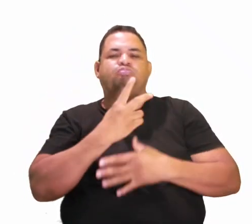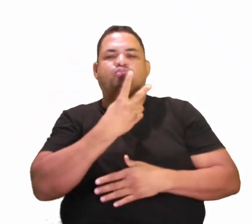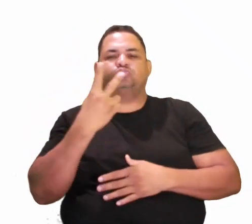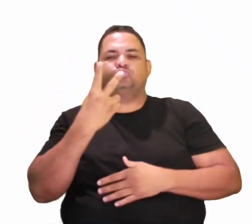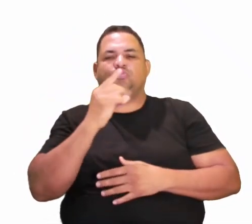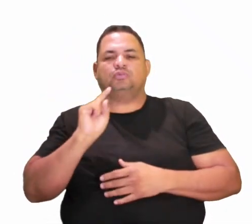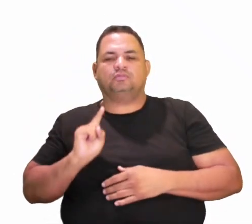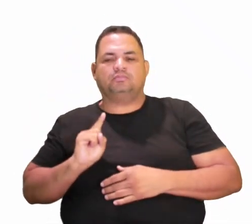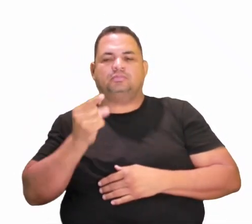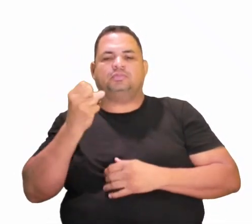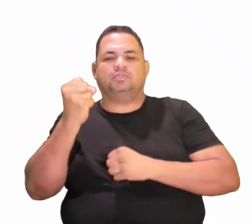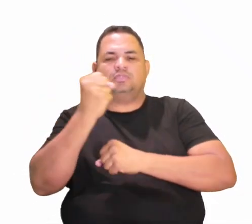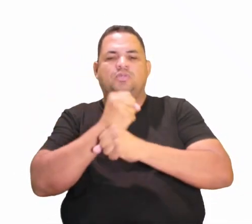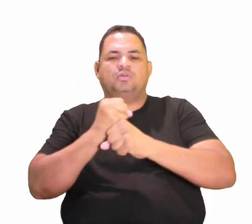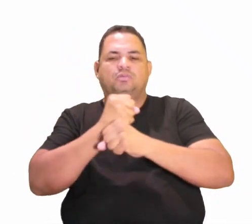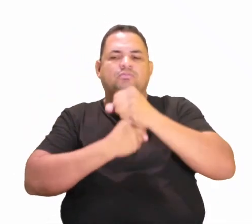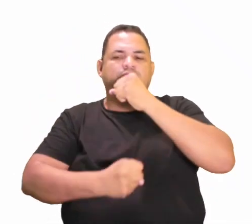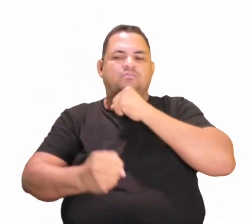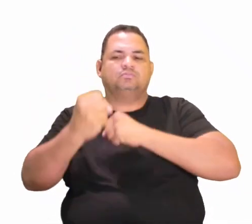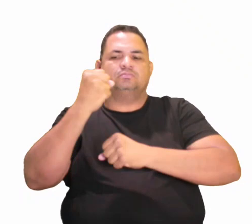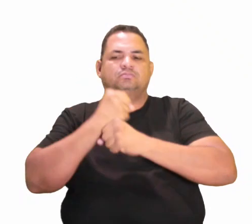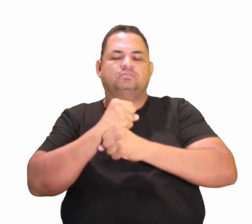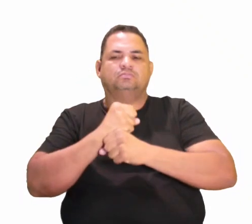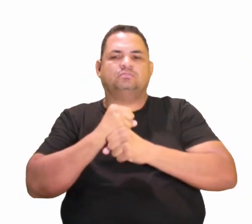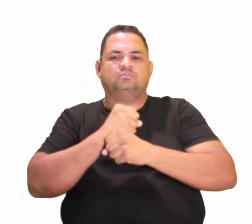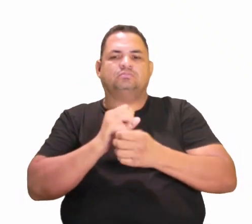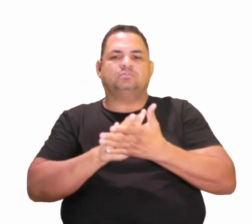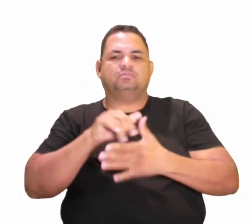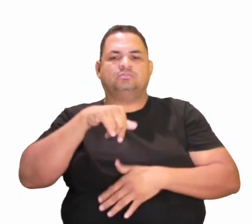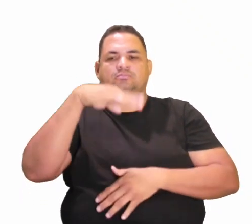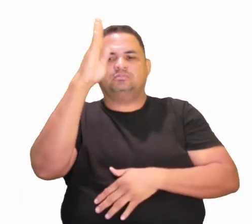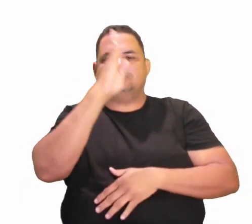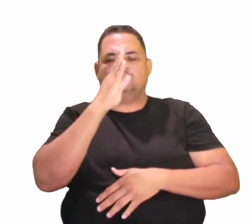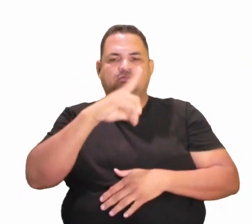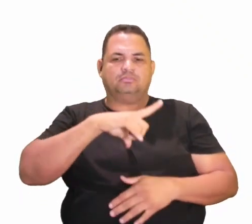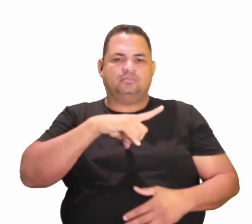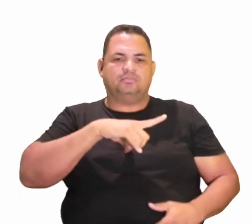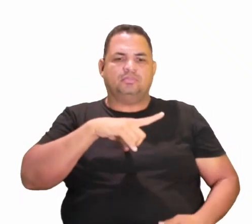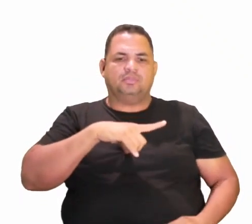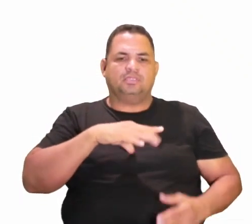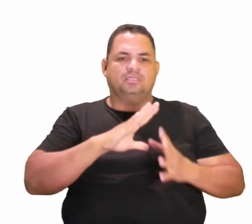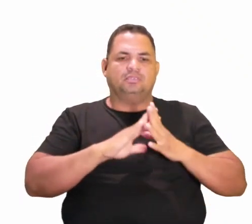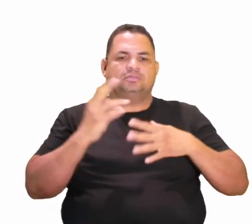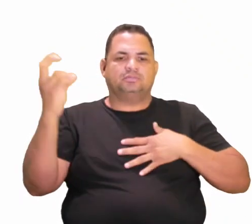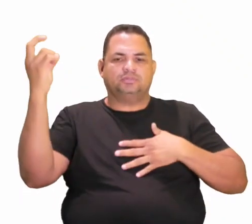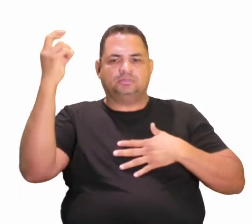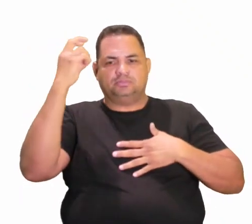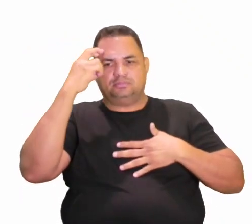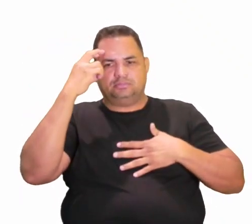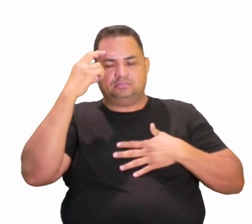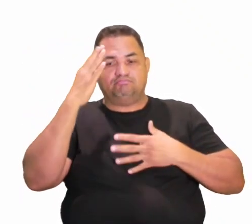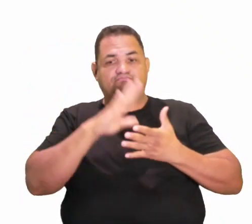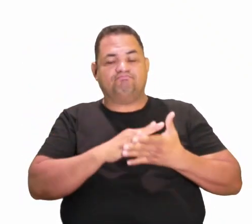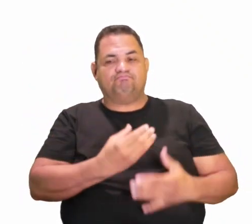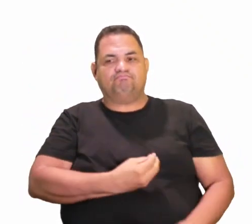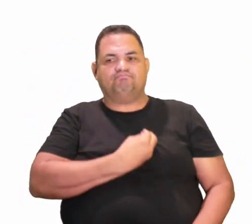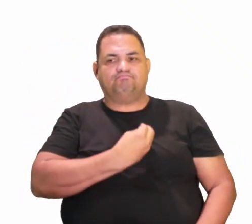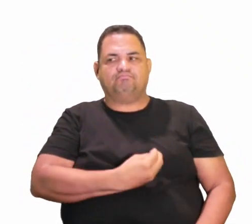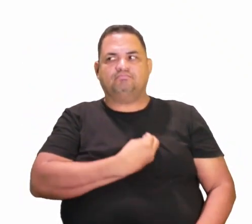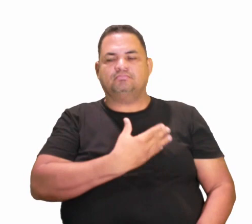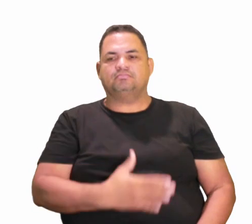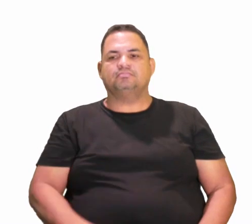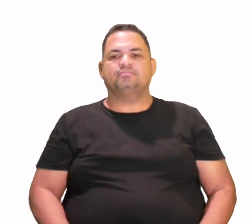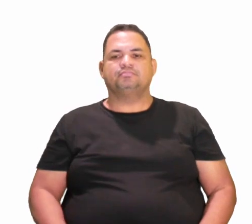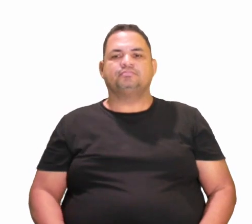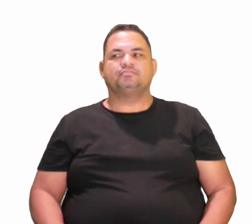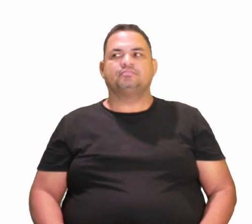bem antiga, certo? E aqui no Brasil a gente também tem essa cultura bem viva